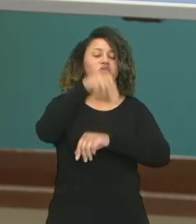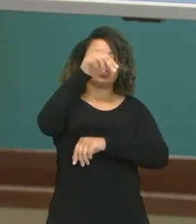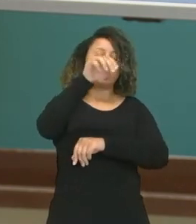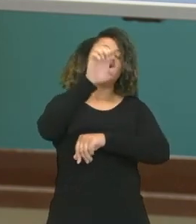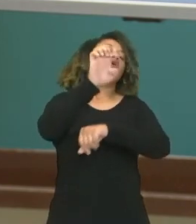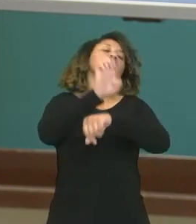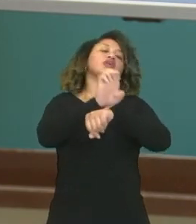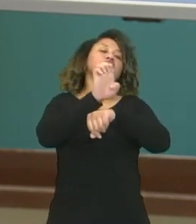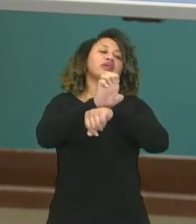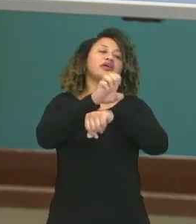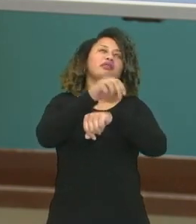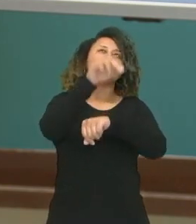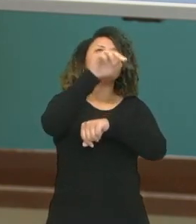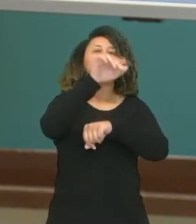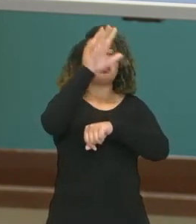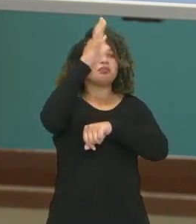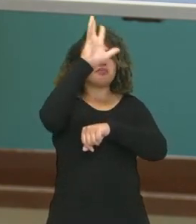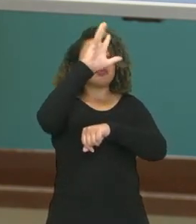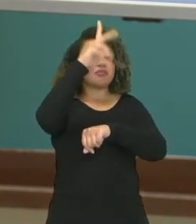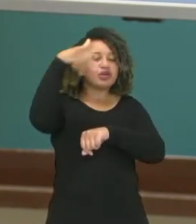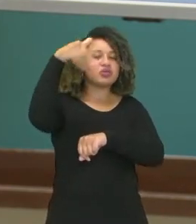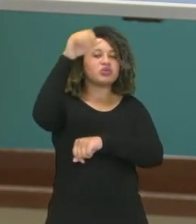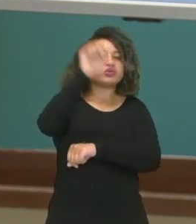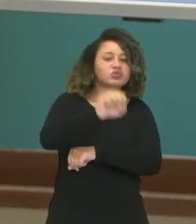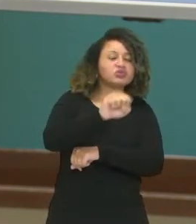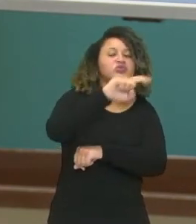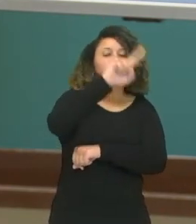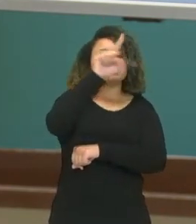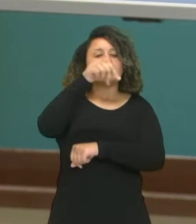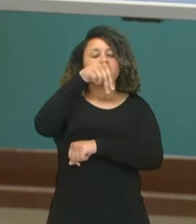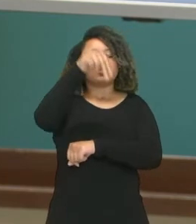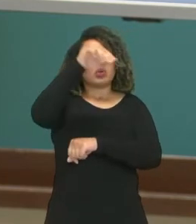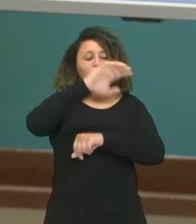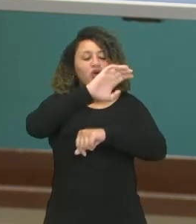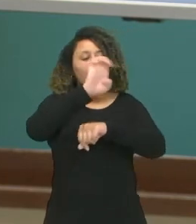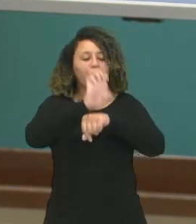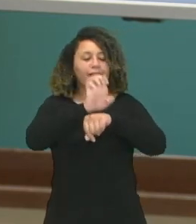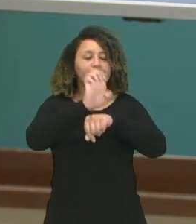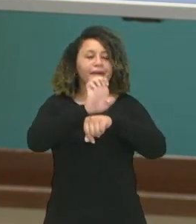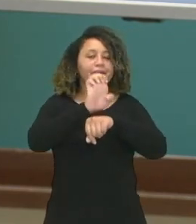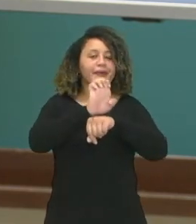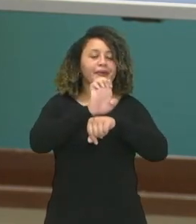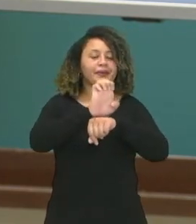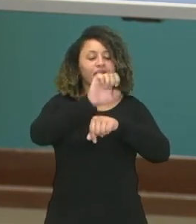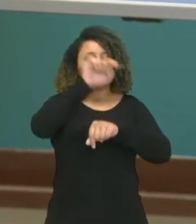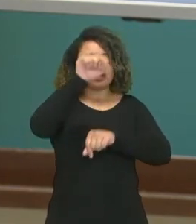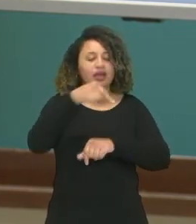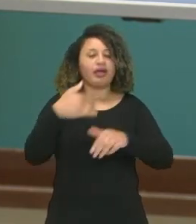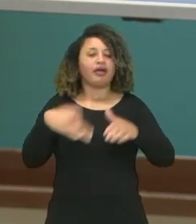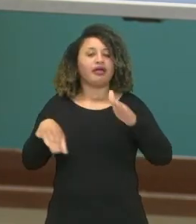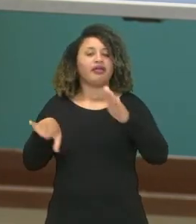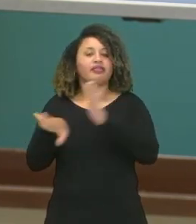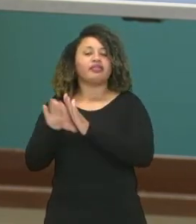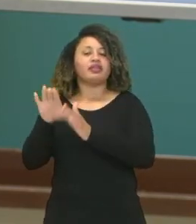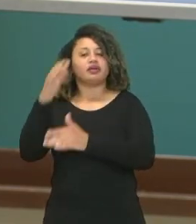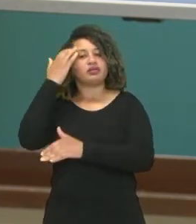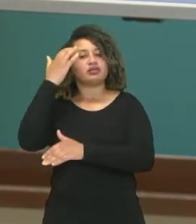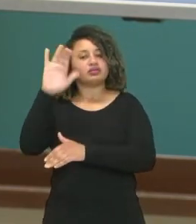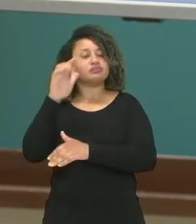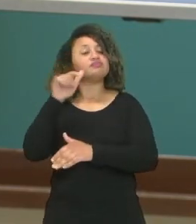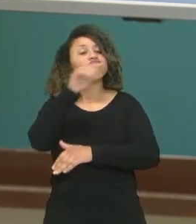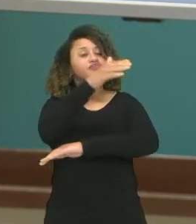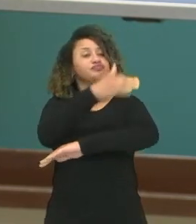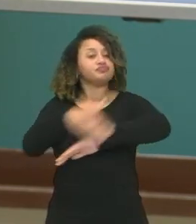do Sul, passa por toda a região norte do Paraná e chega até a capital, Curitiba. Essa rodovia tão importante